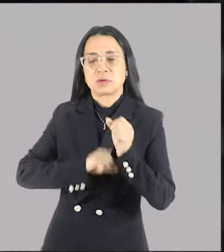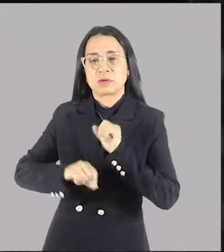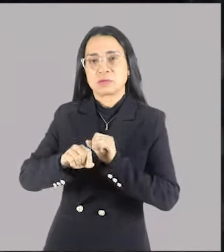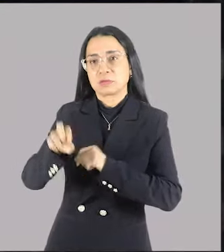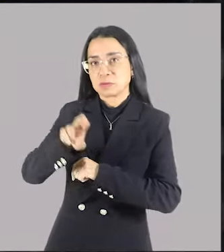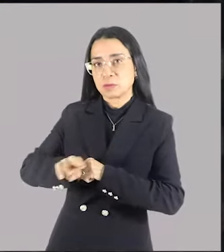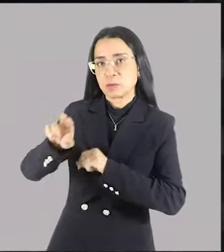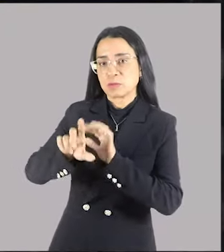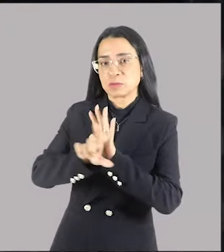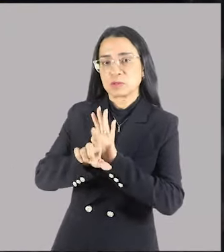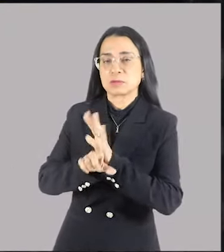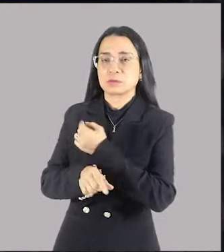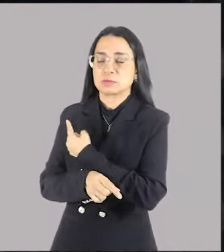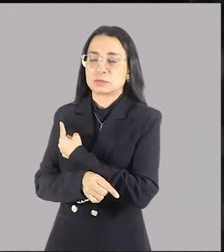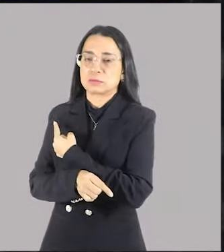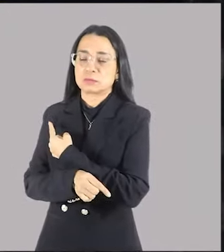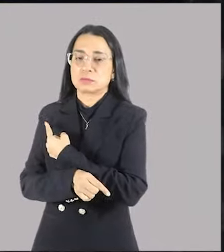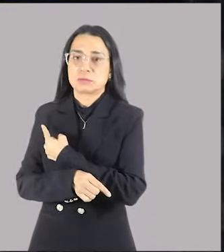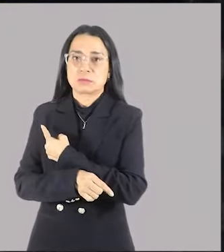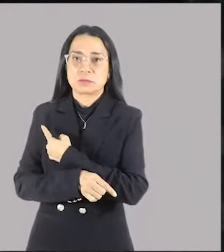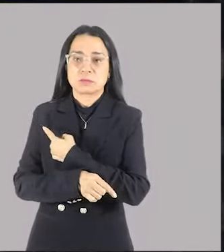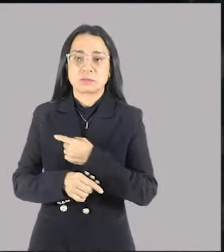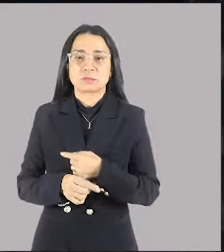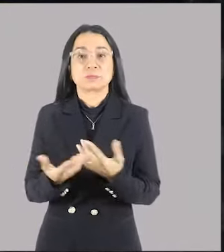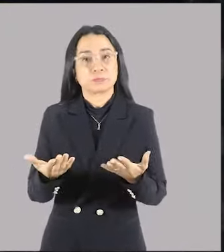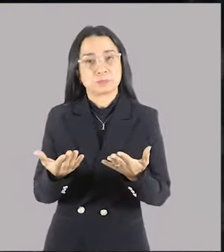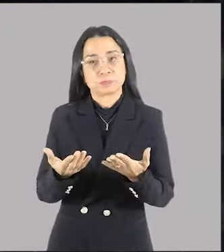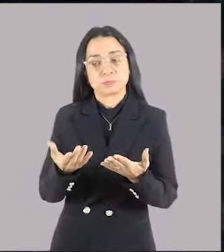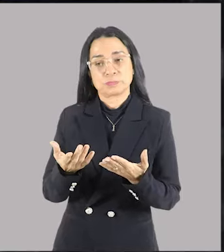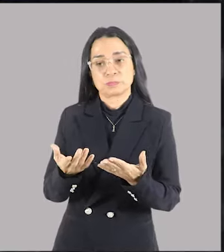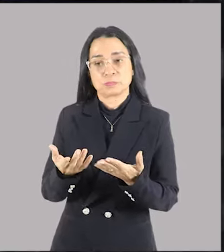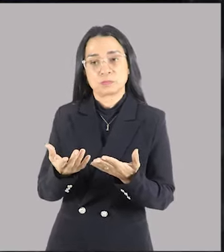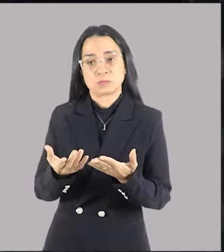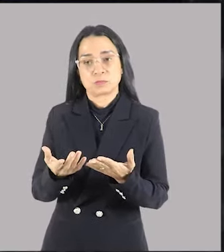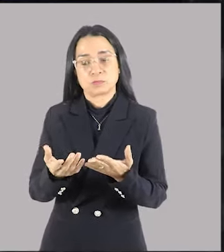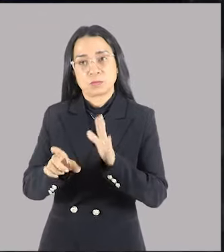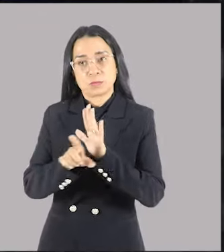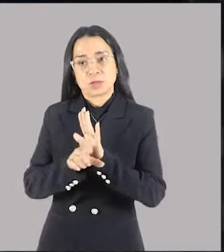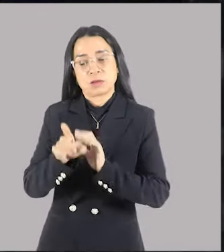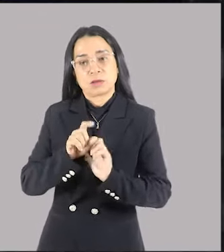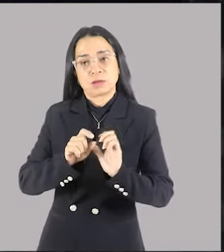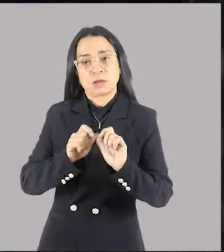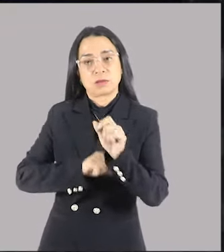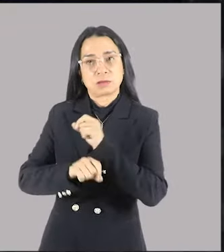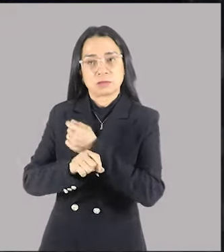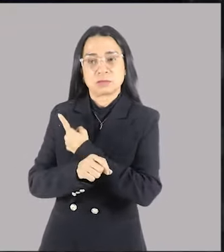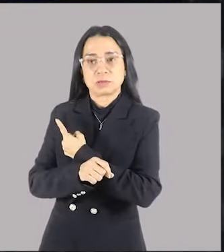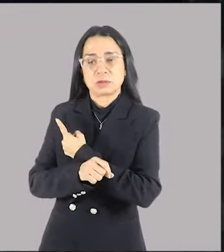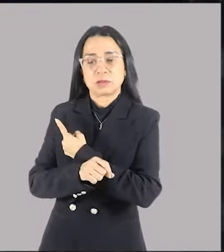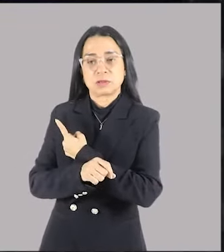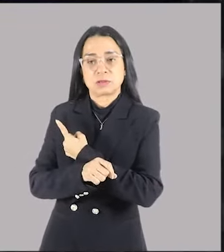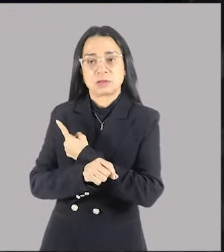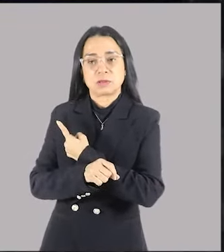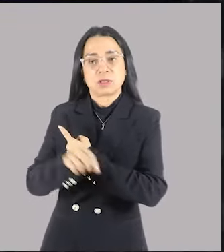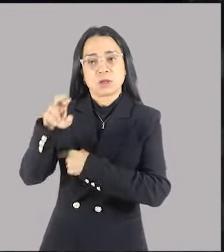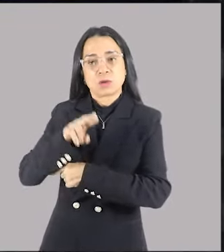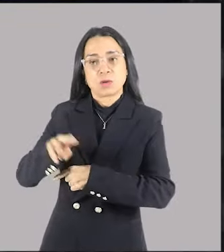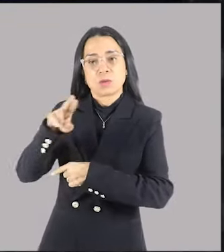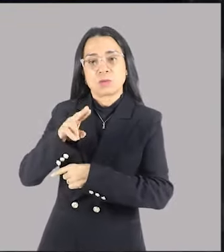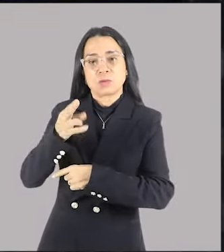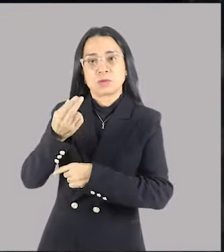lei 8112 de 1990 perfeito essa administração a a lei 8112 de 1990 se aplica a